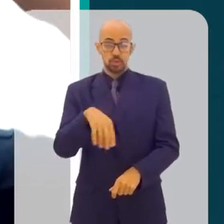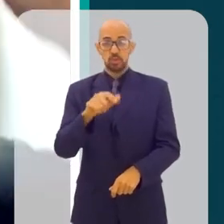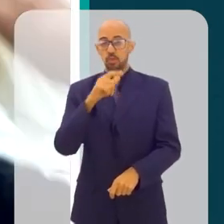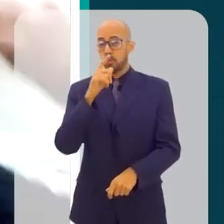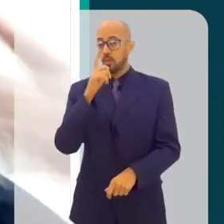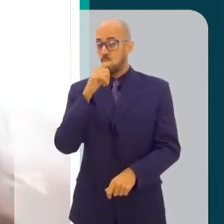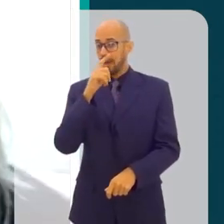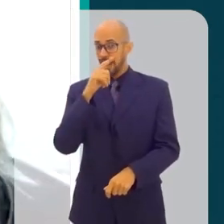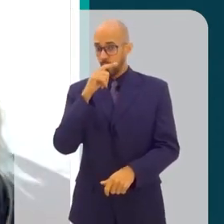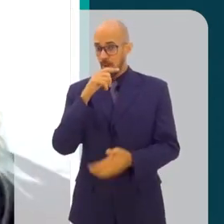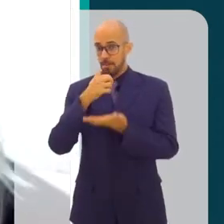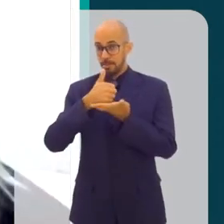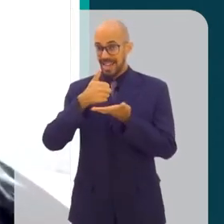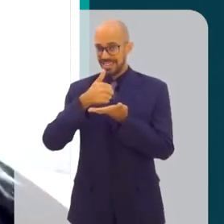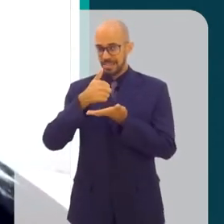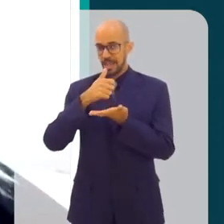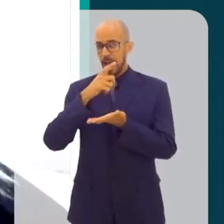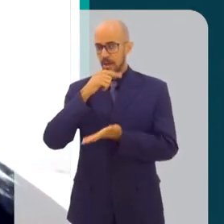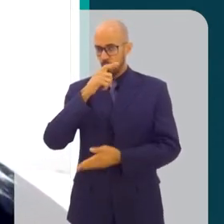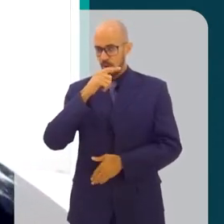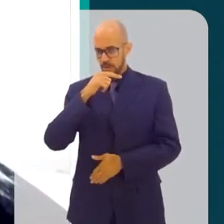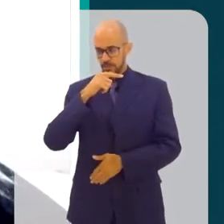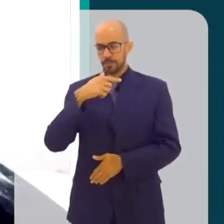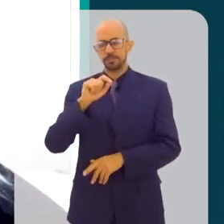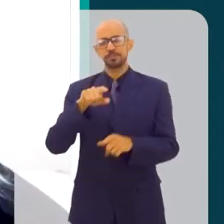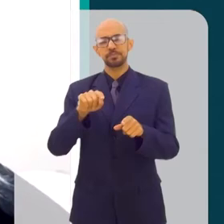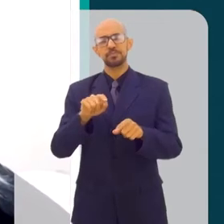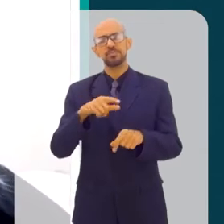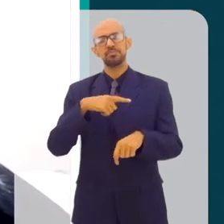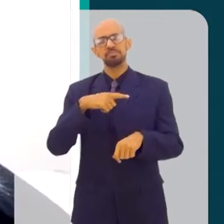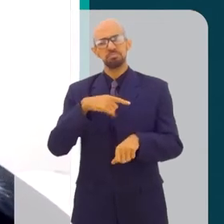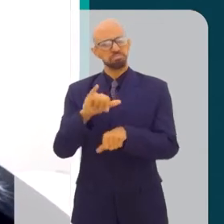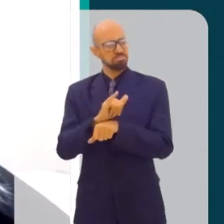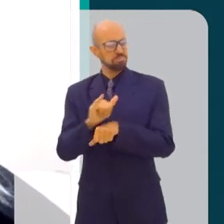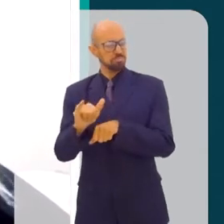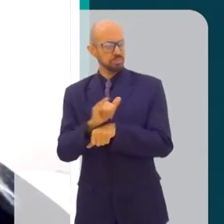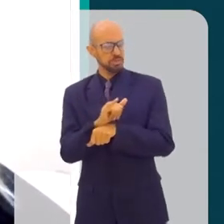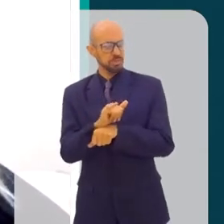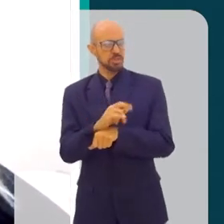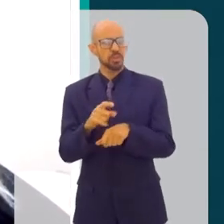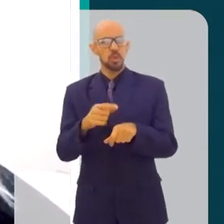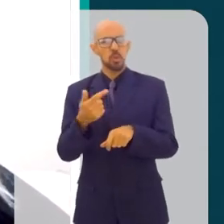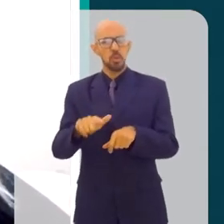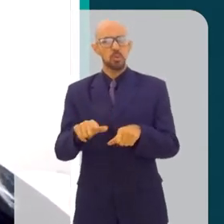de água. Então a gente tem esses paliativos, gel.